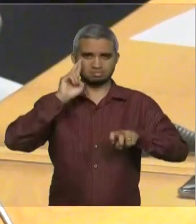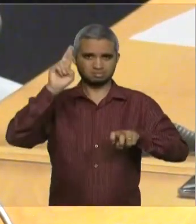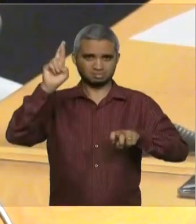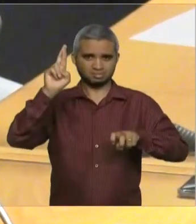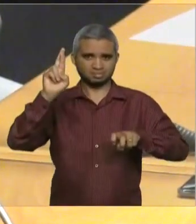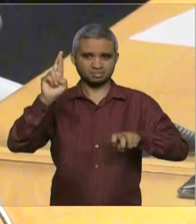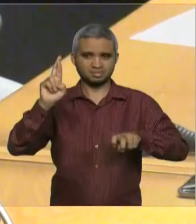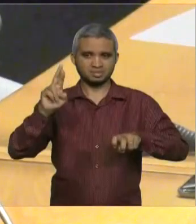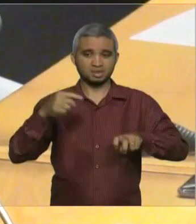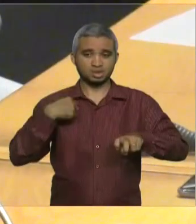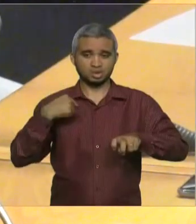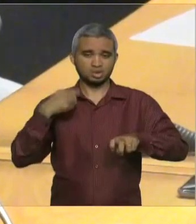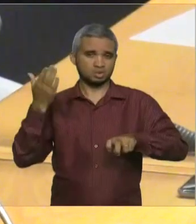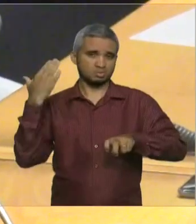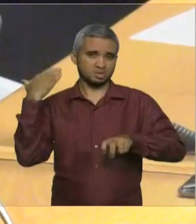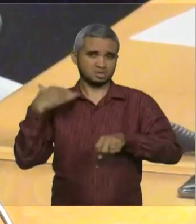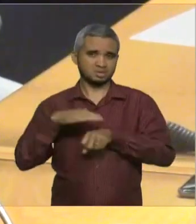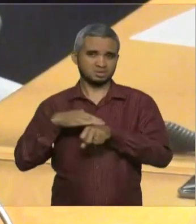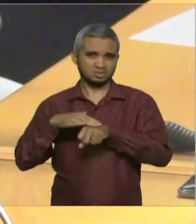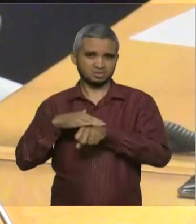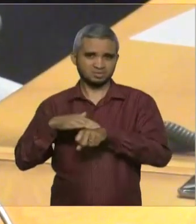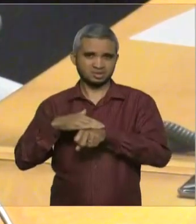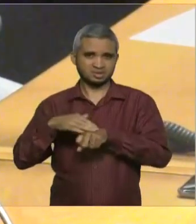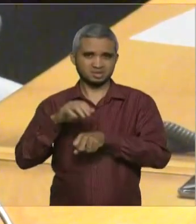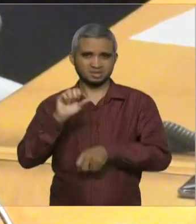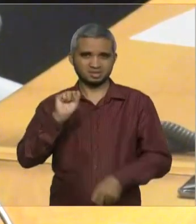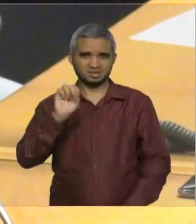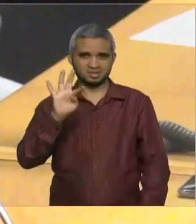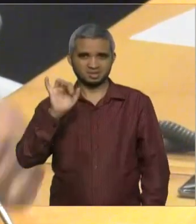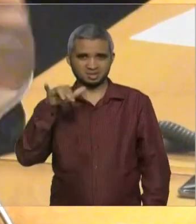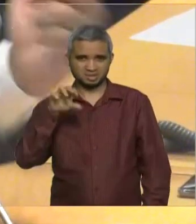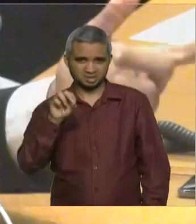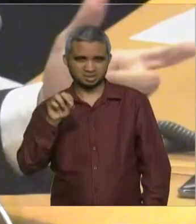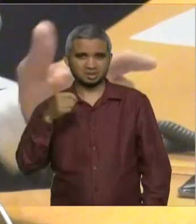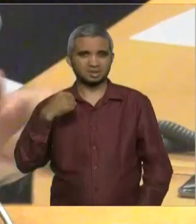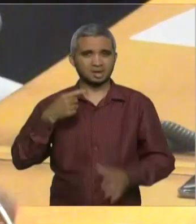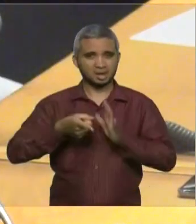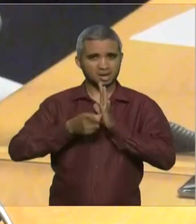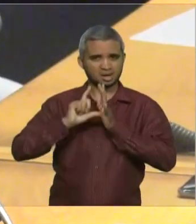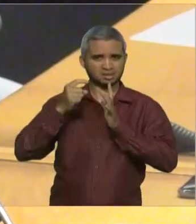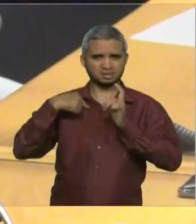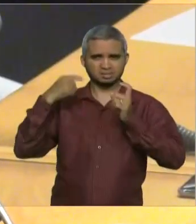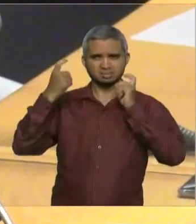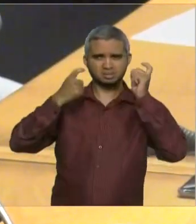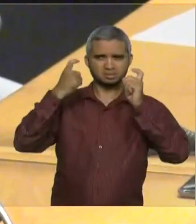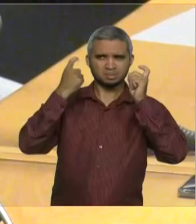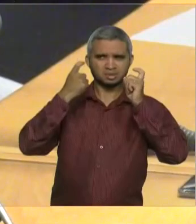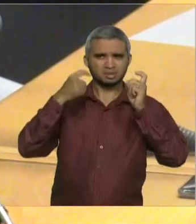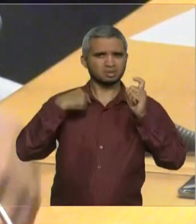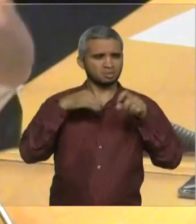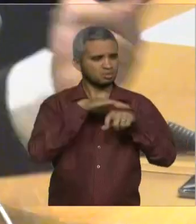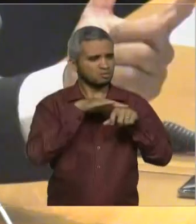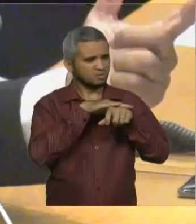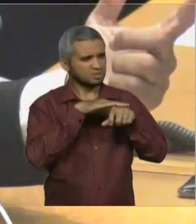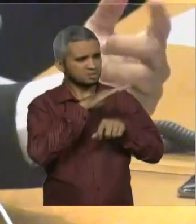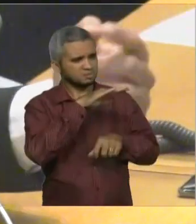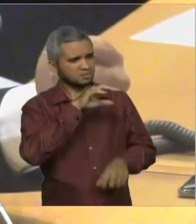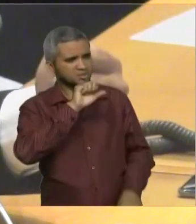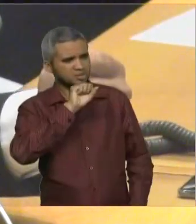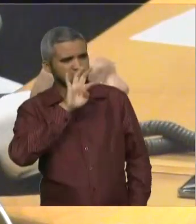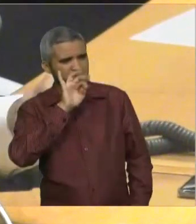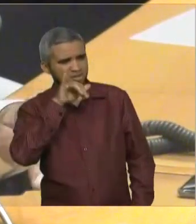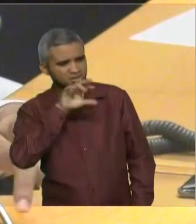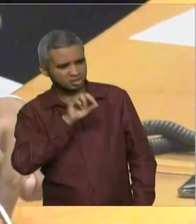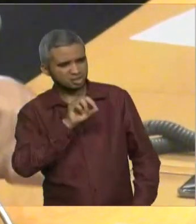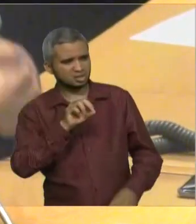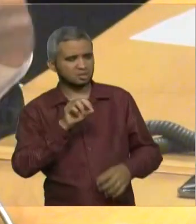uma vez eu conversei com o Estênio, que eu tinha uma certa preocupação. E depois eu disse para Estênio, Estênio, eu até tinha aquela preocupação, mas hoje